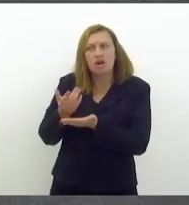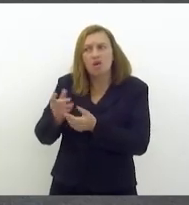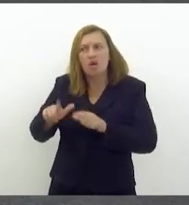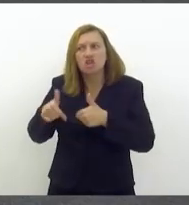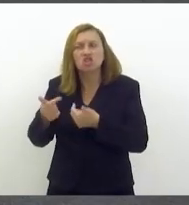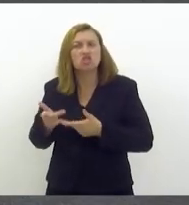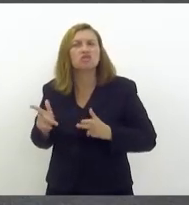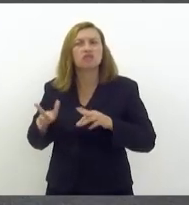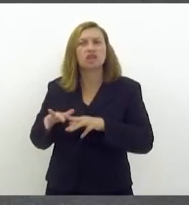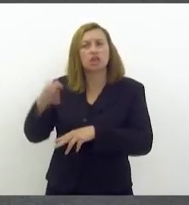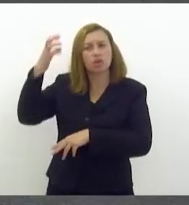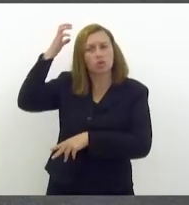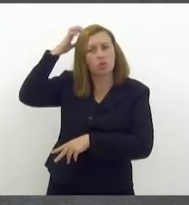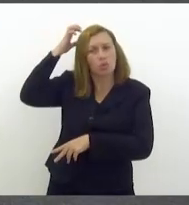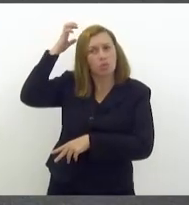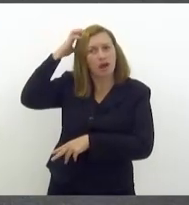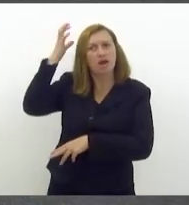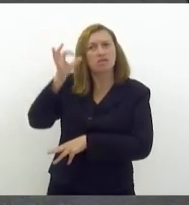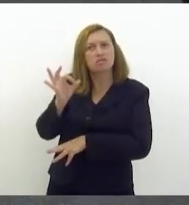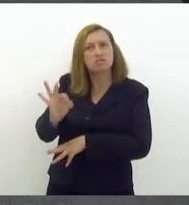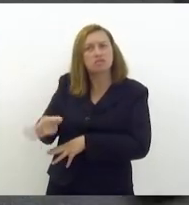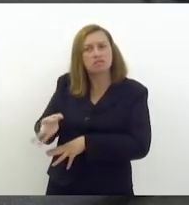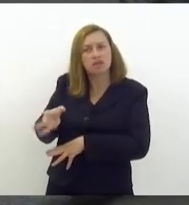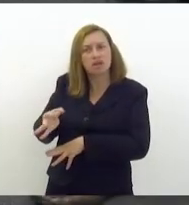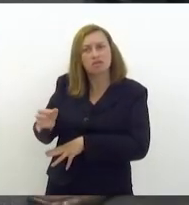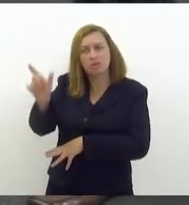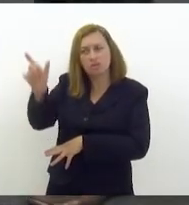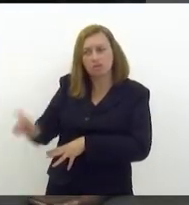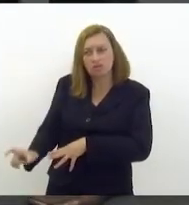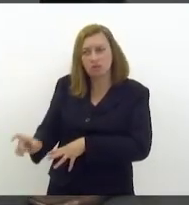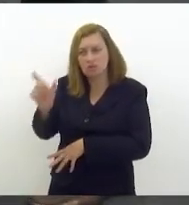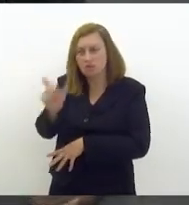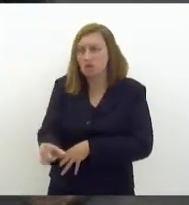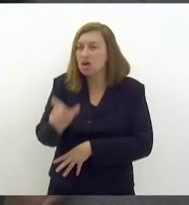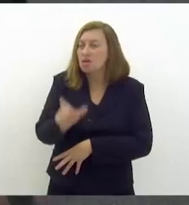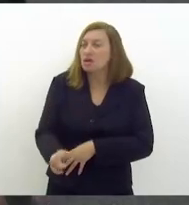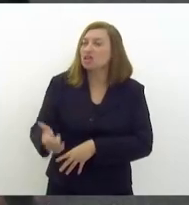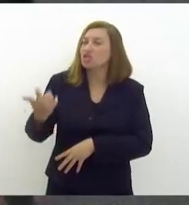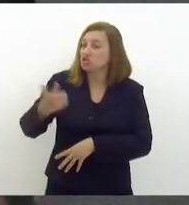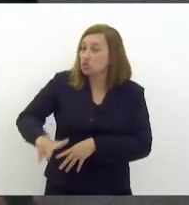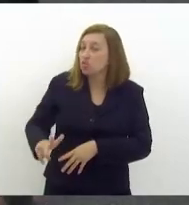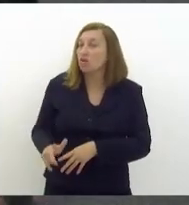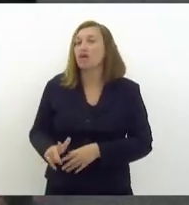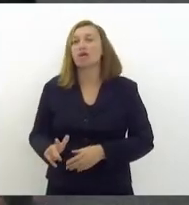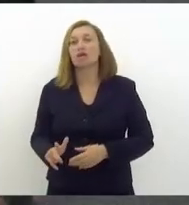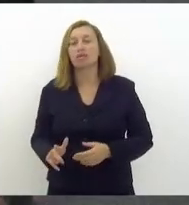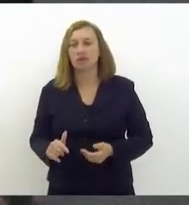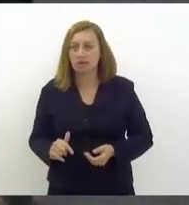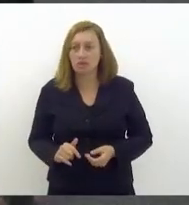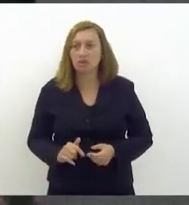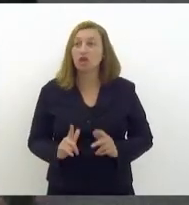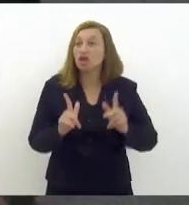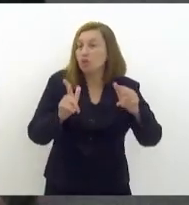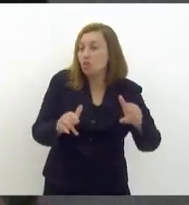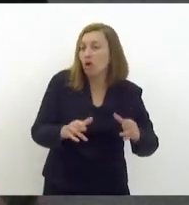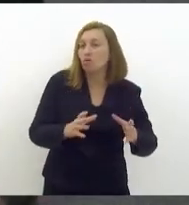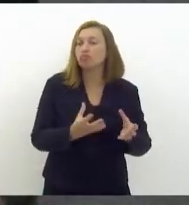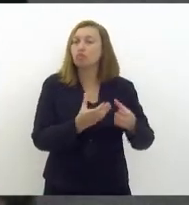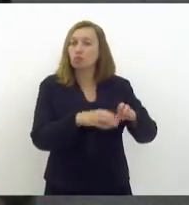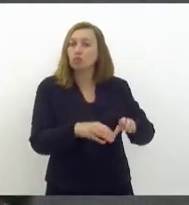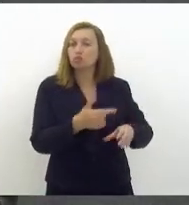e penalizar com relação a essas pessoas para não termos mais uma vez o imbróglio vamos tivemos no concurso de